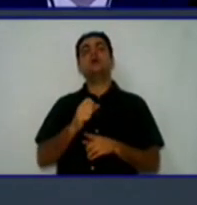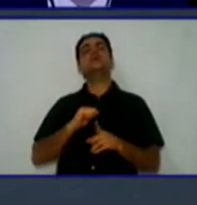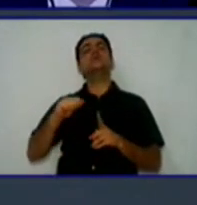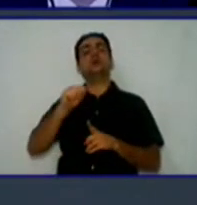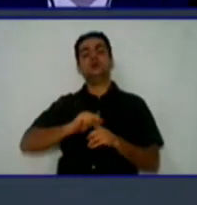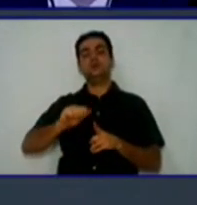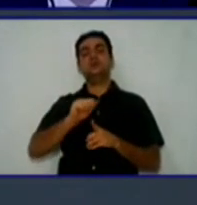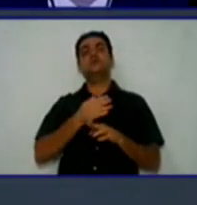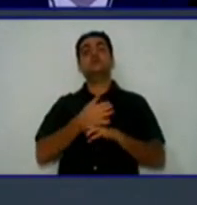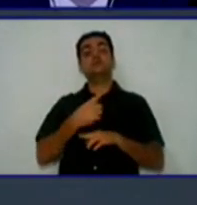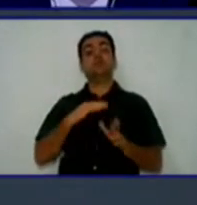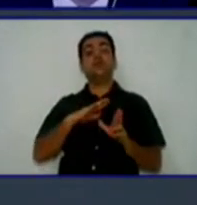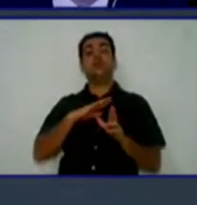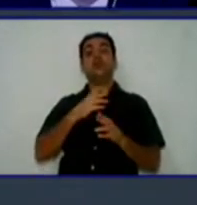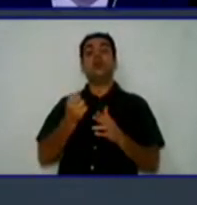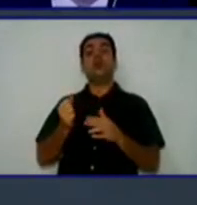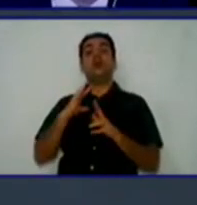e lavagem.